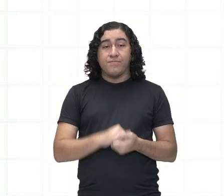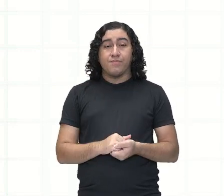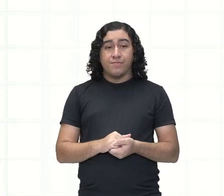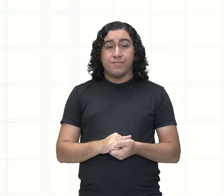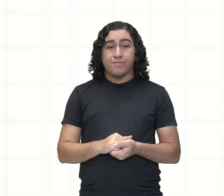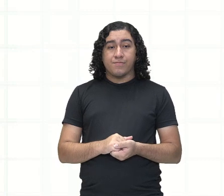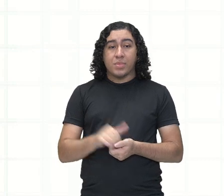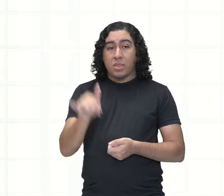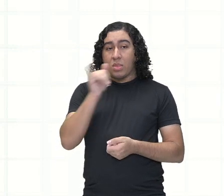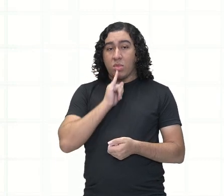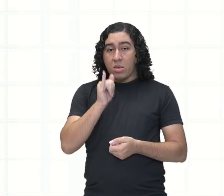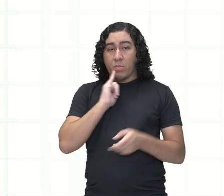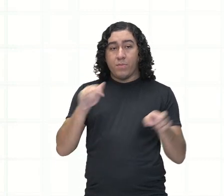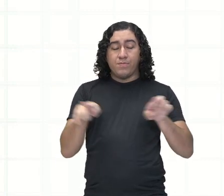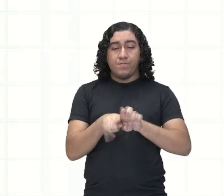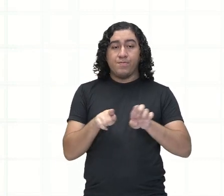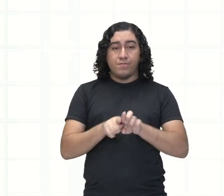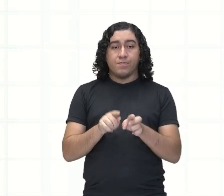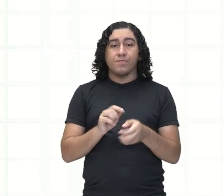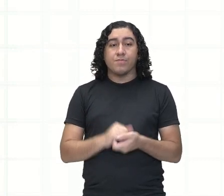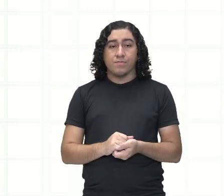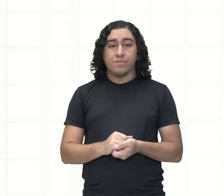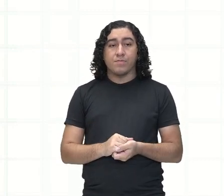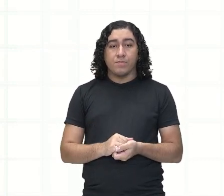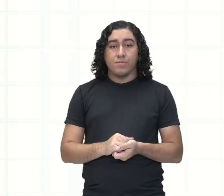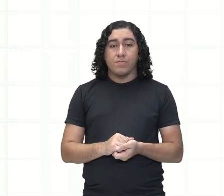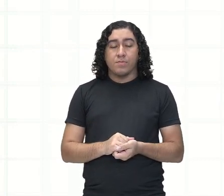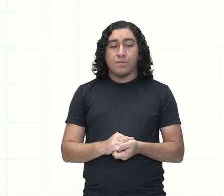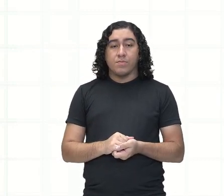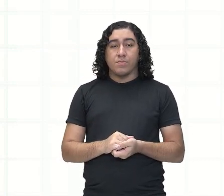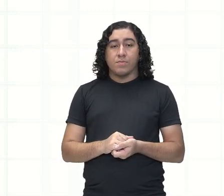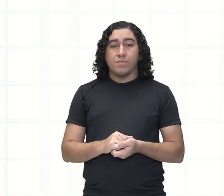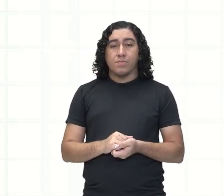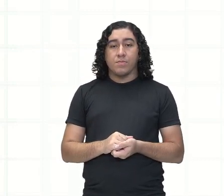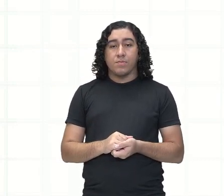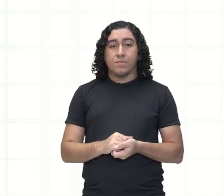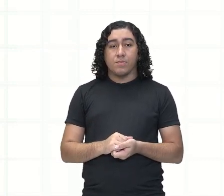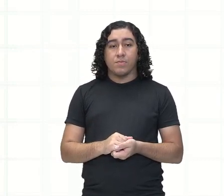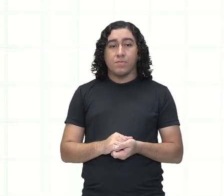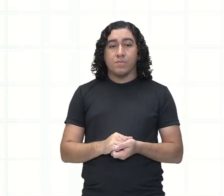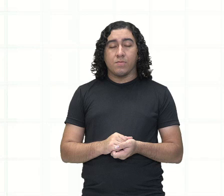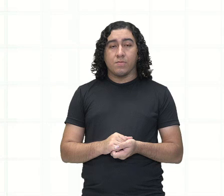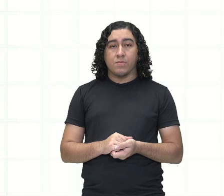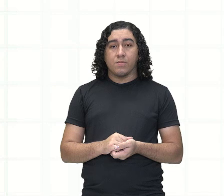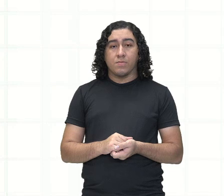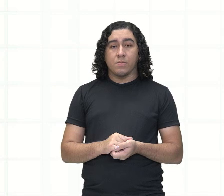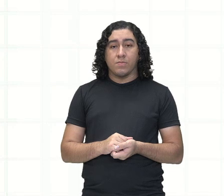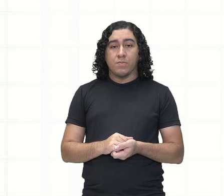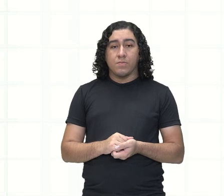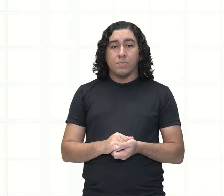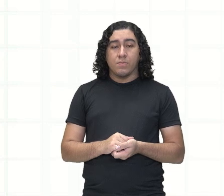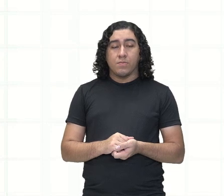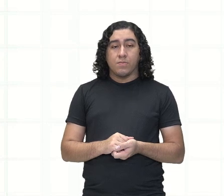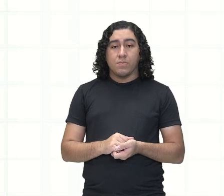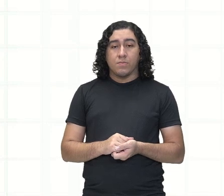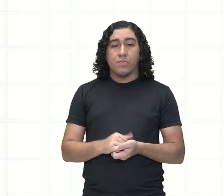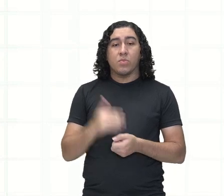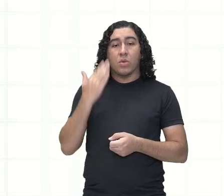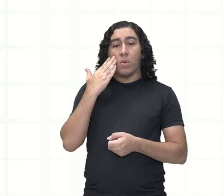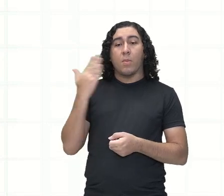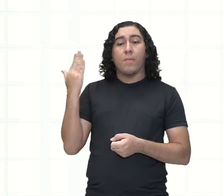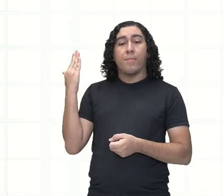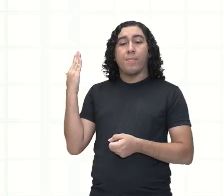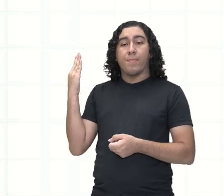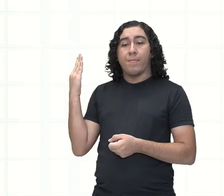temos exemplos aí na tela. Vejam aí que está sendo mostrado o que é a